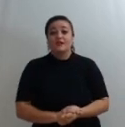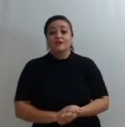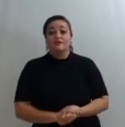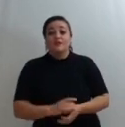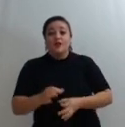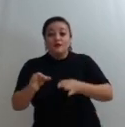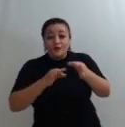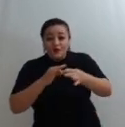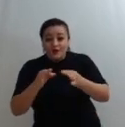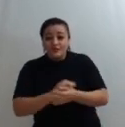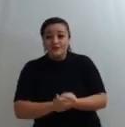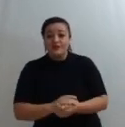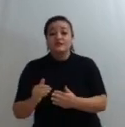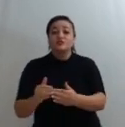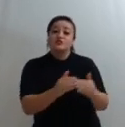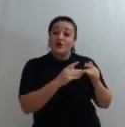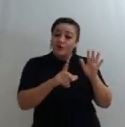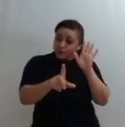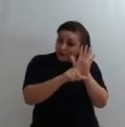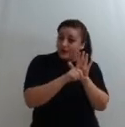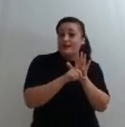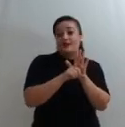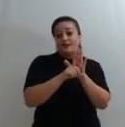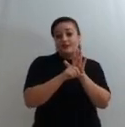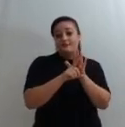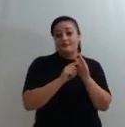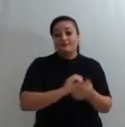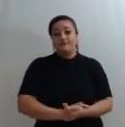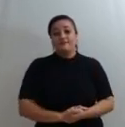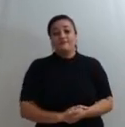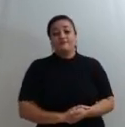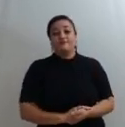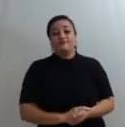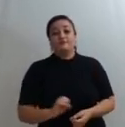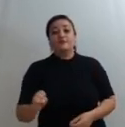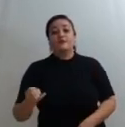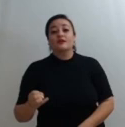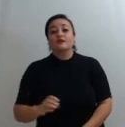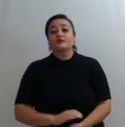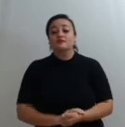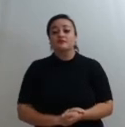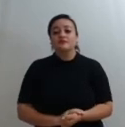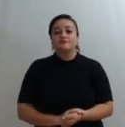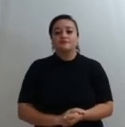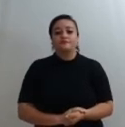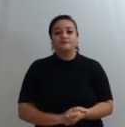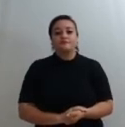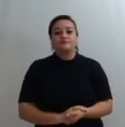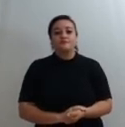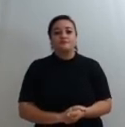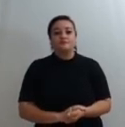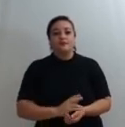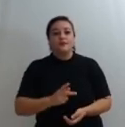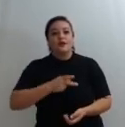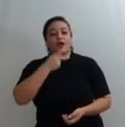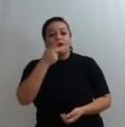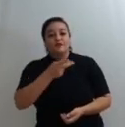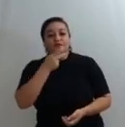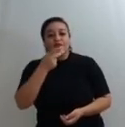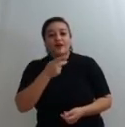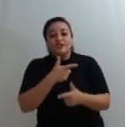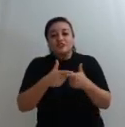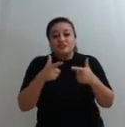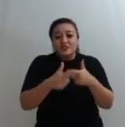com os parâmetros legais, se ela sequer fala em fatos concretos, descreve